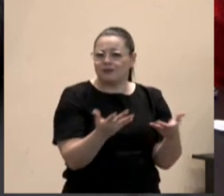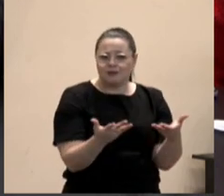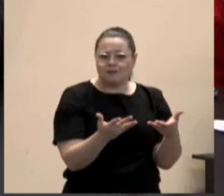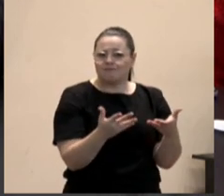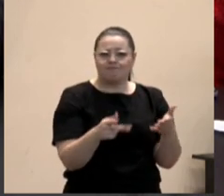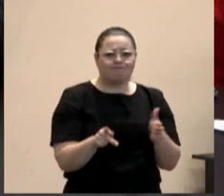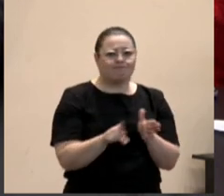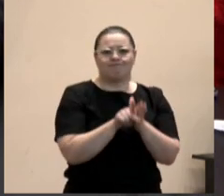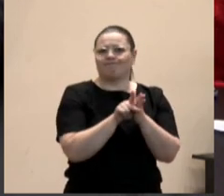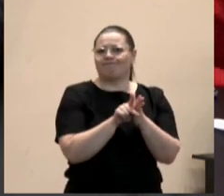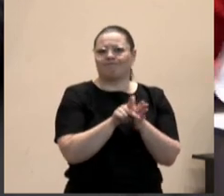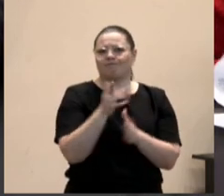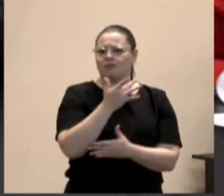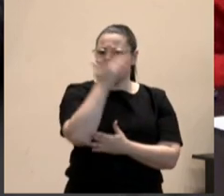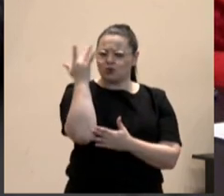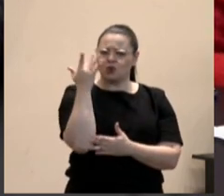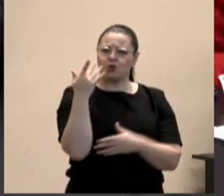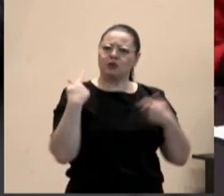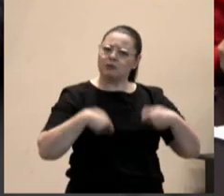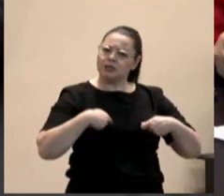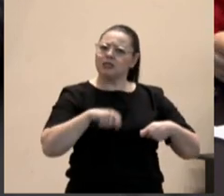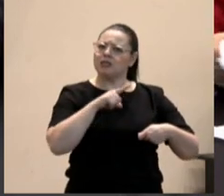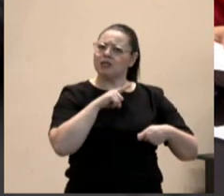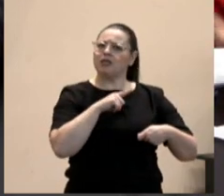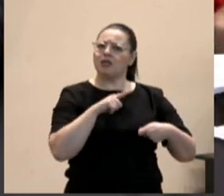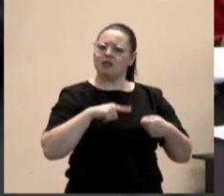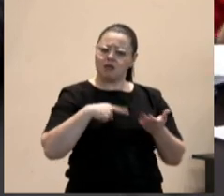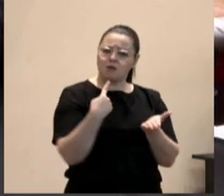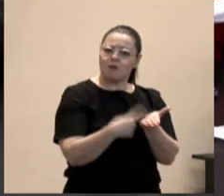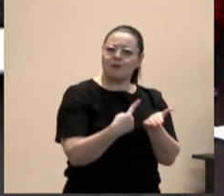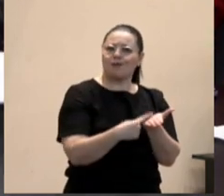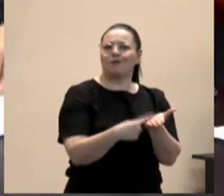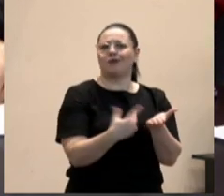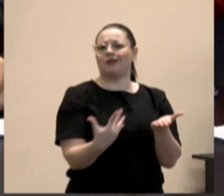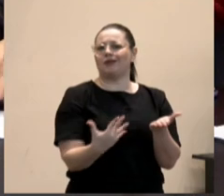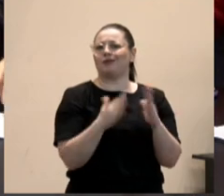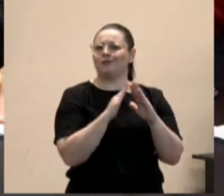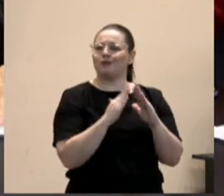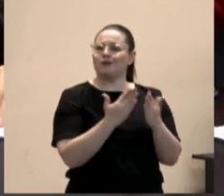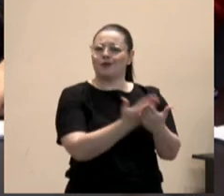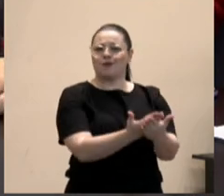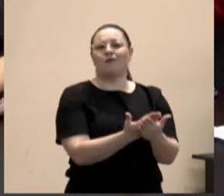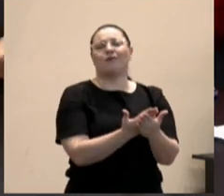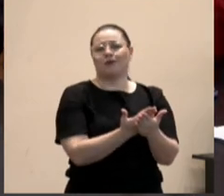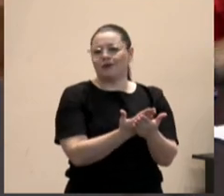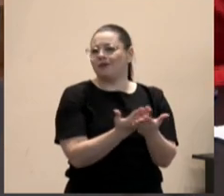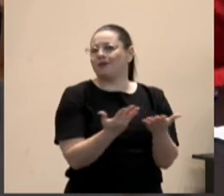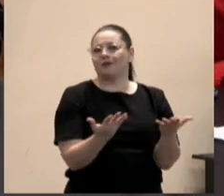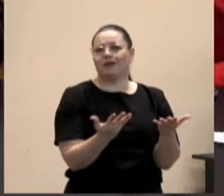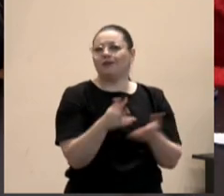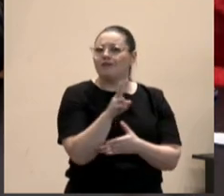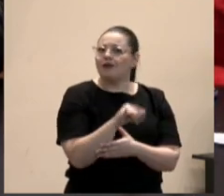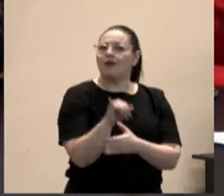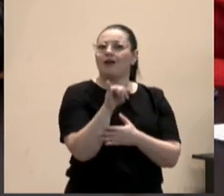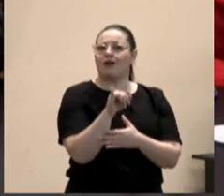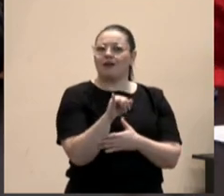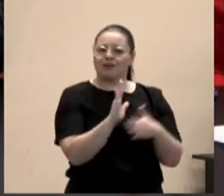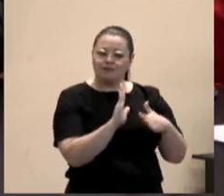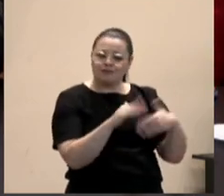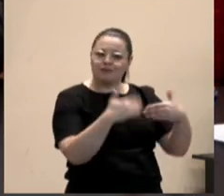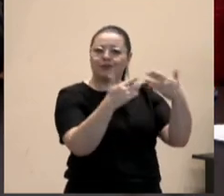pessoas que têm um compromisso com a escola que ele vai estar fazendo a